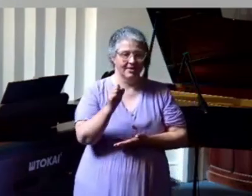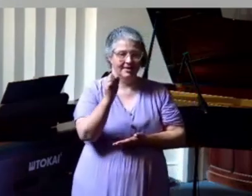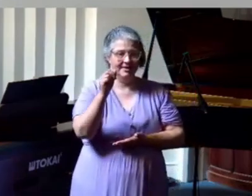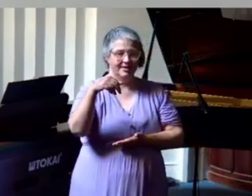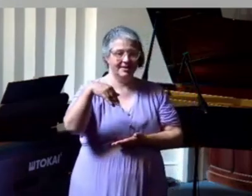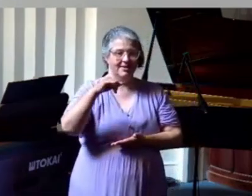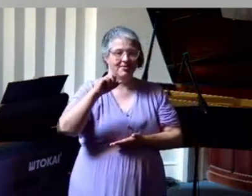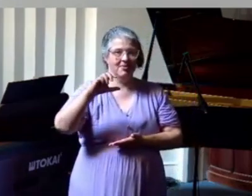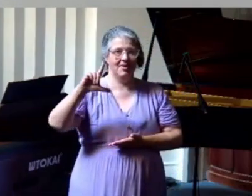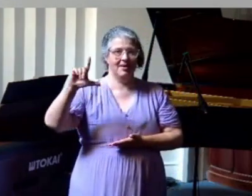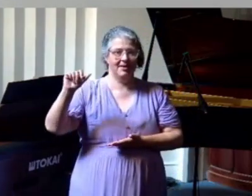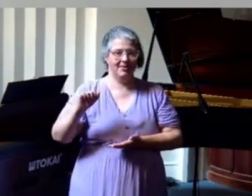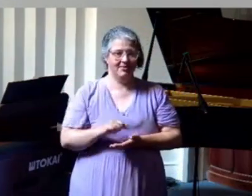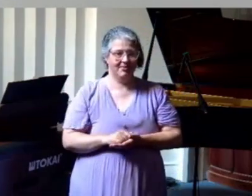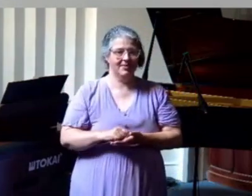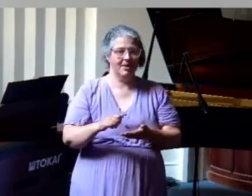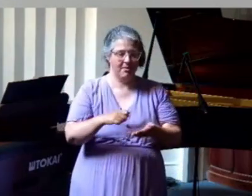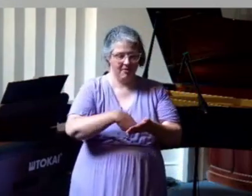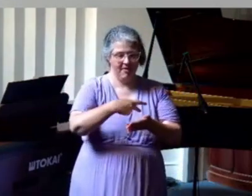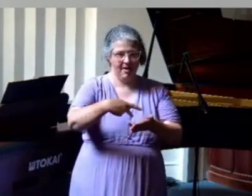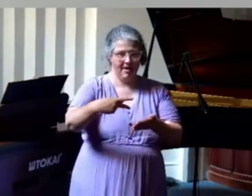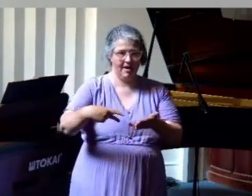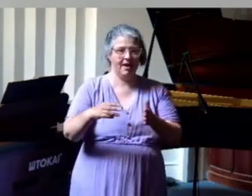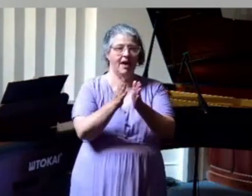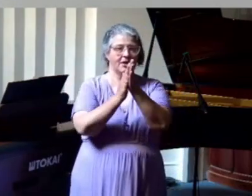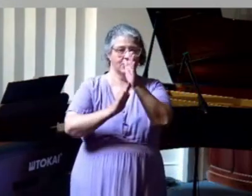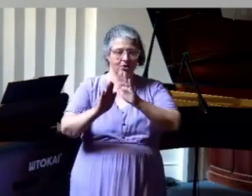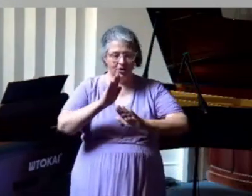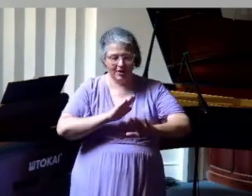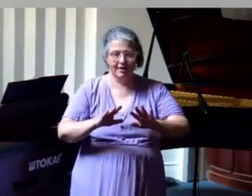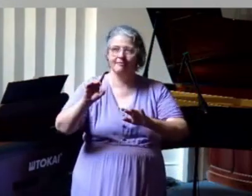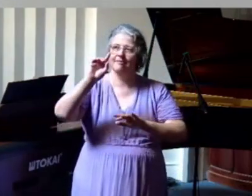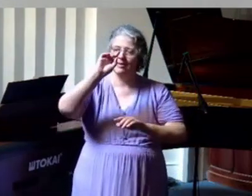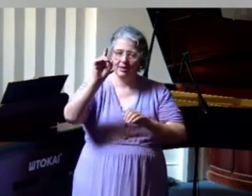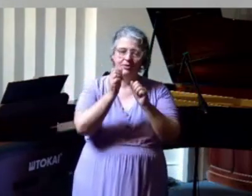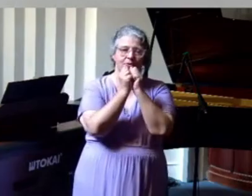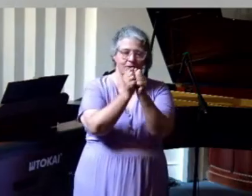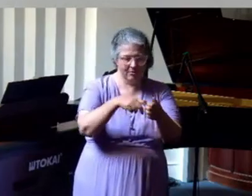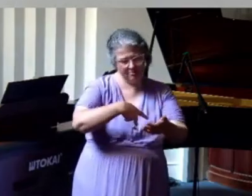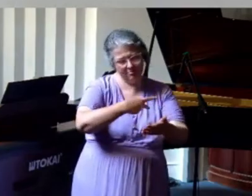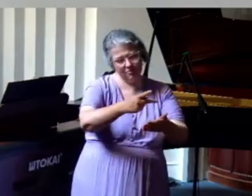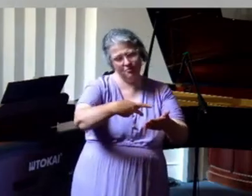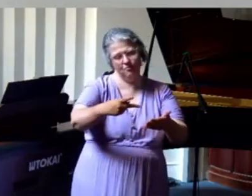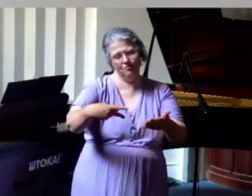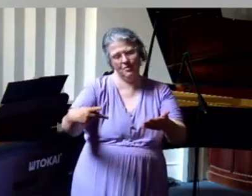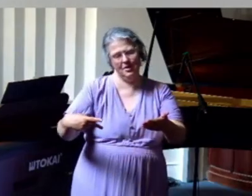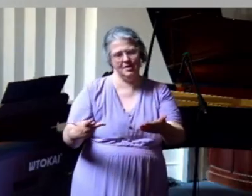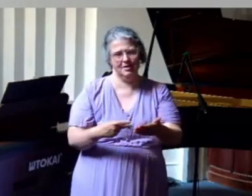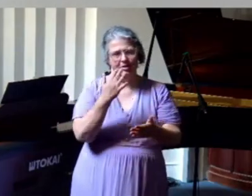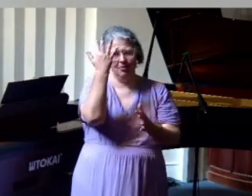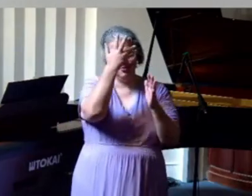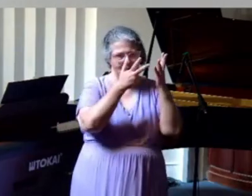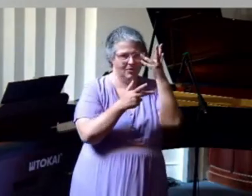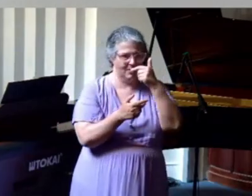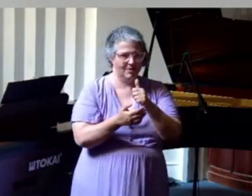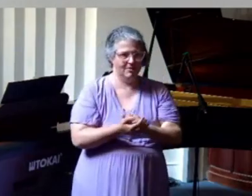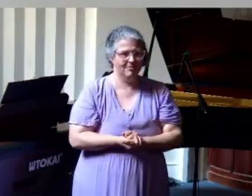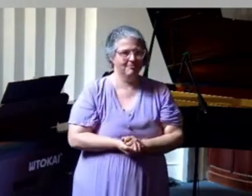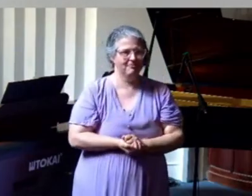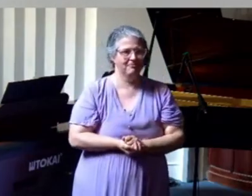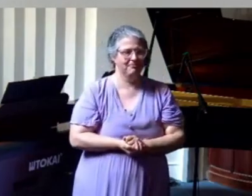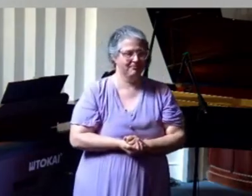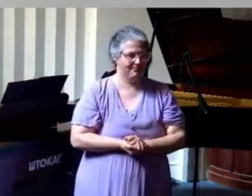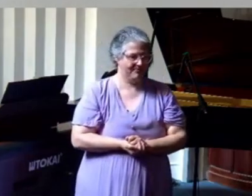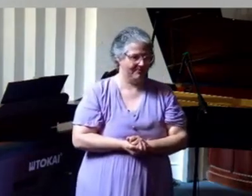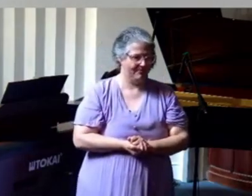Samuel. Samuel vai adorar a Deus também nessa manhã, fazendo a ilustração. Muito bem. Então,